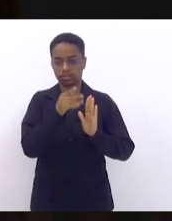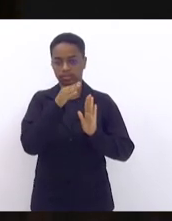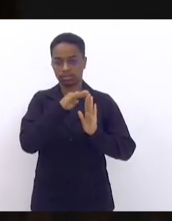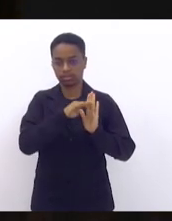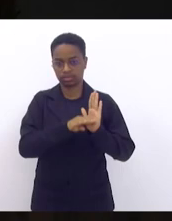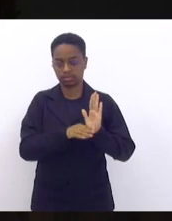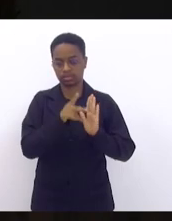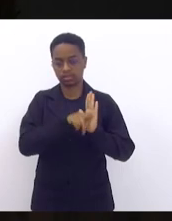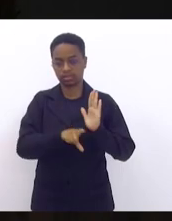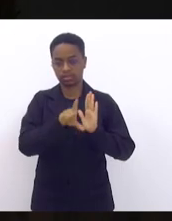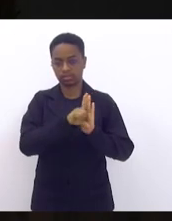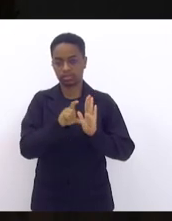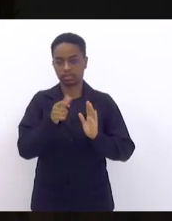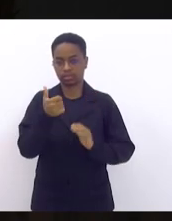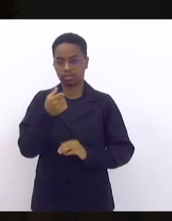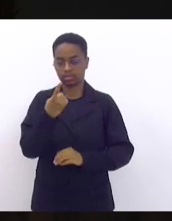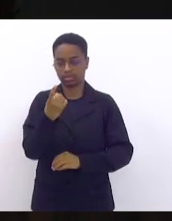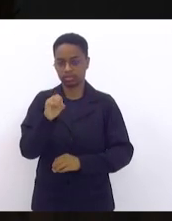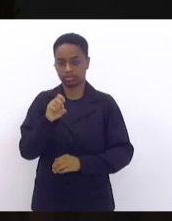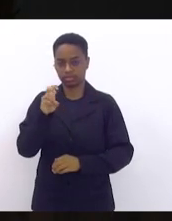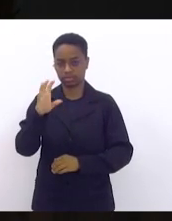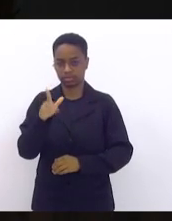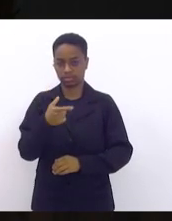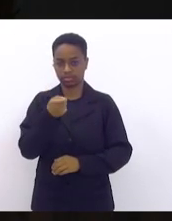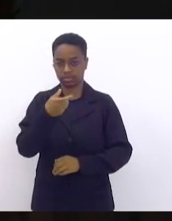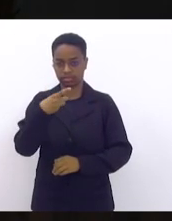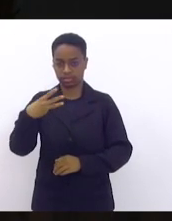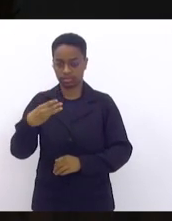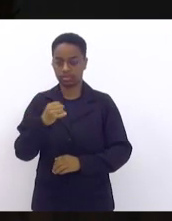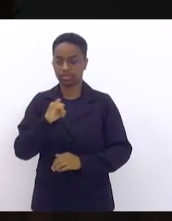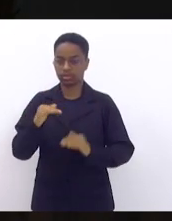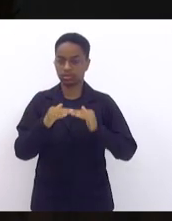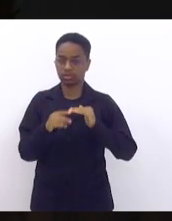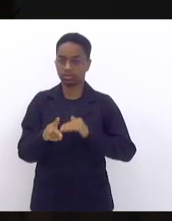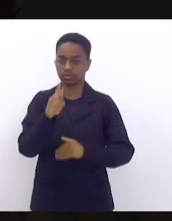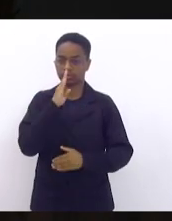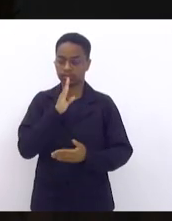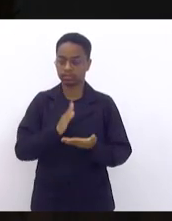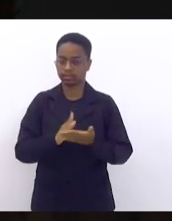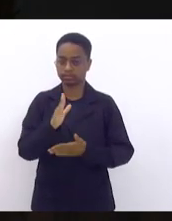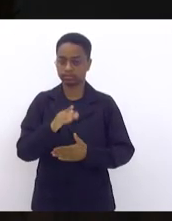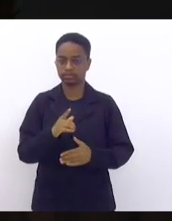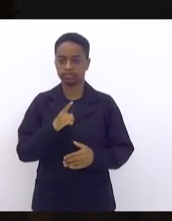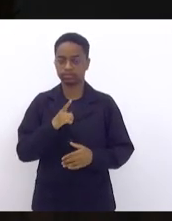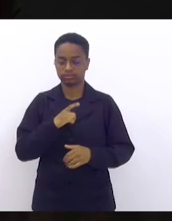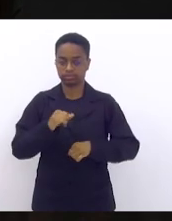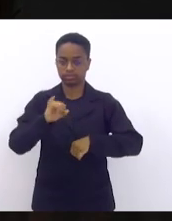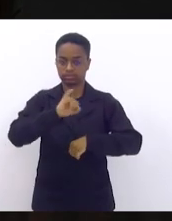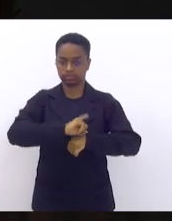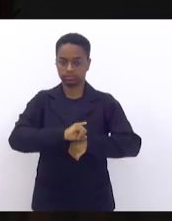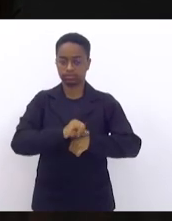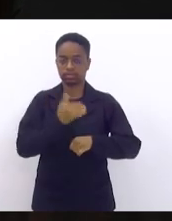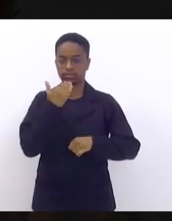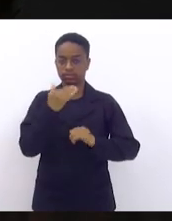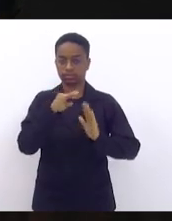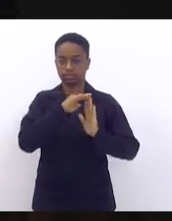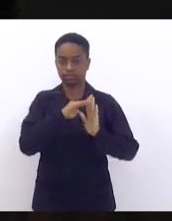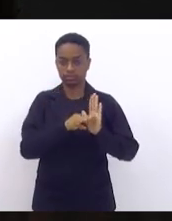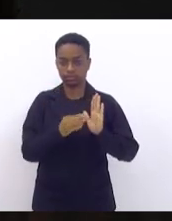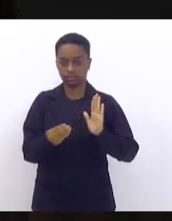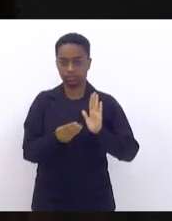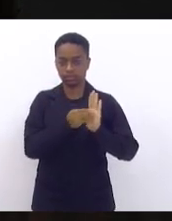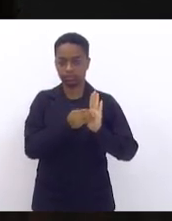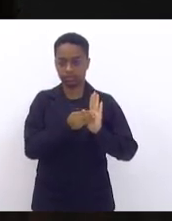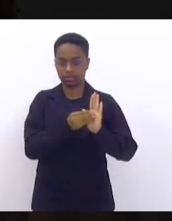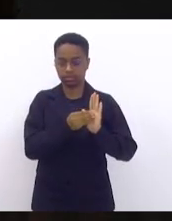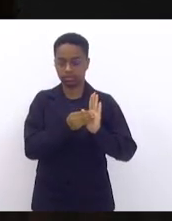projeto 105 de 23, da deputada Franciane Mota. Senhores que aprovam, permaneçam como estão, aprovados. Há sobre a mesa requerimento,